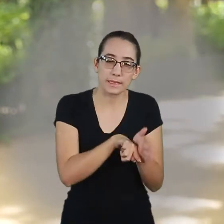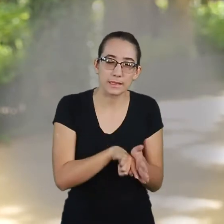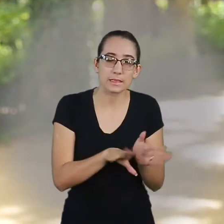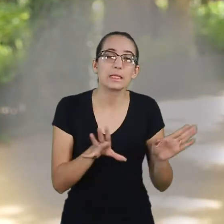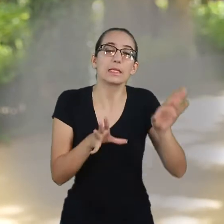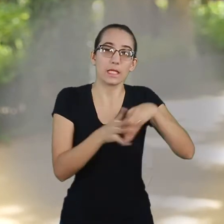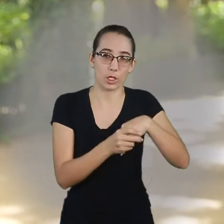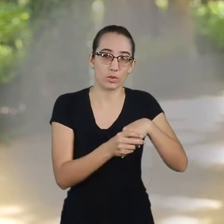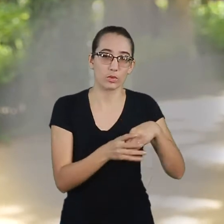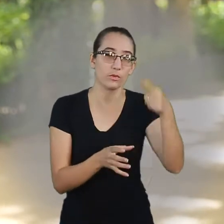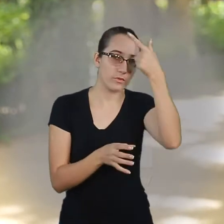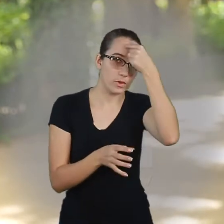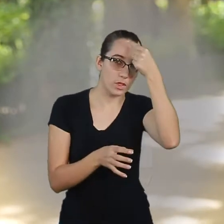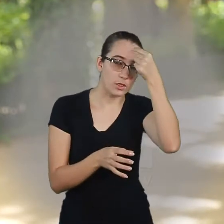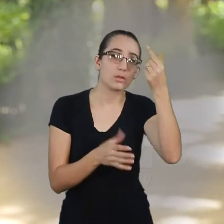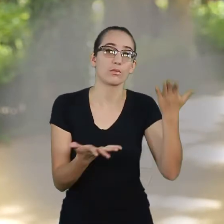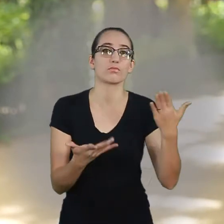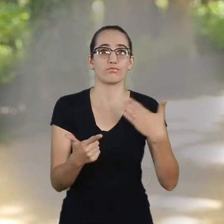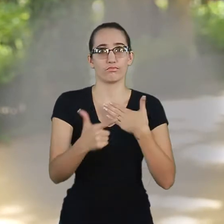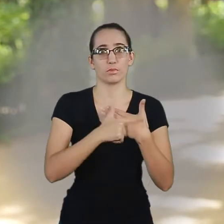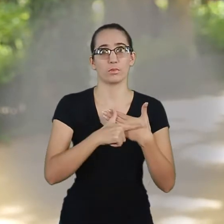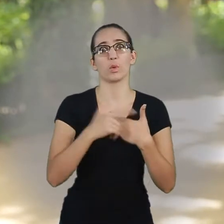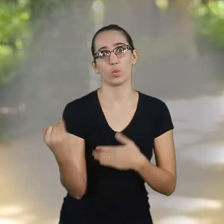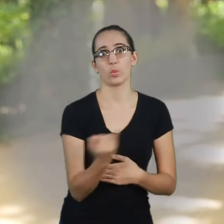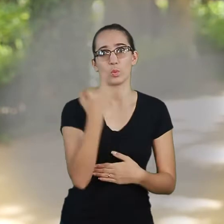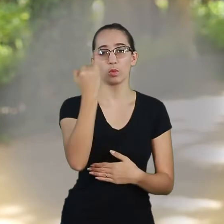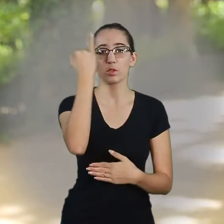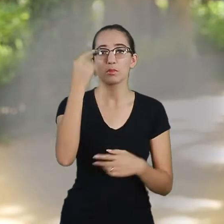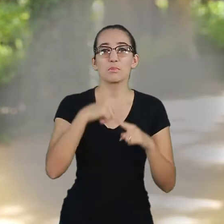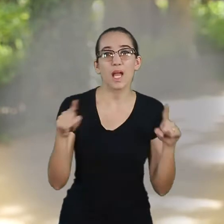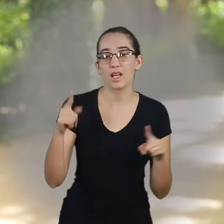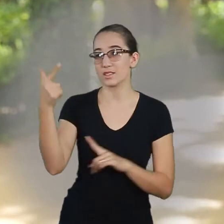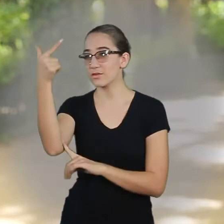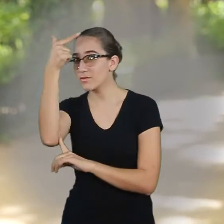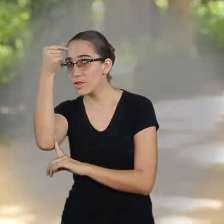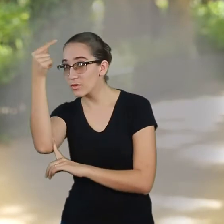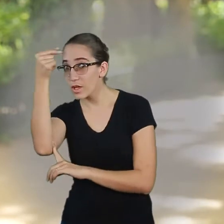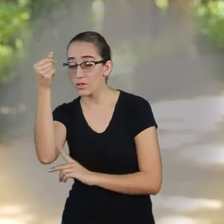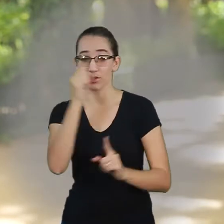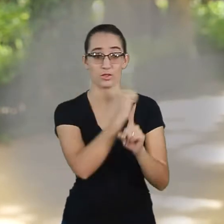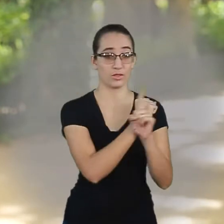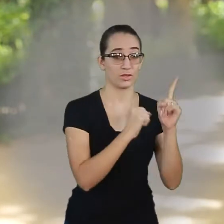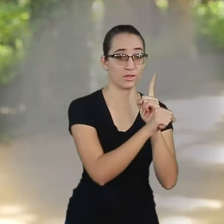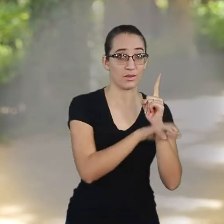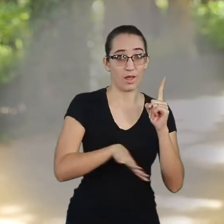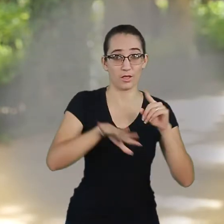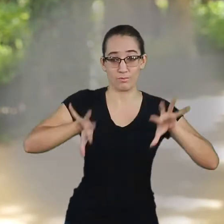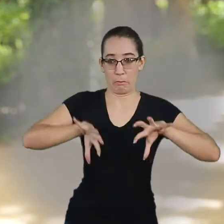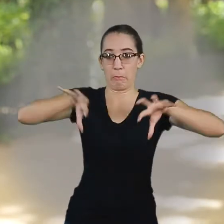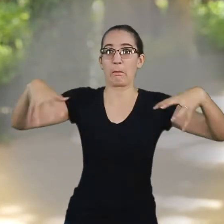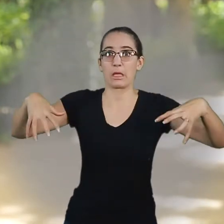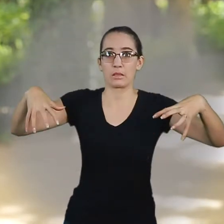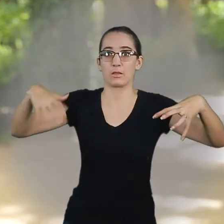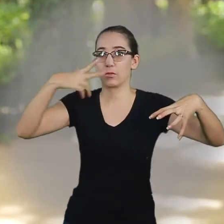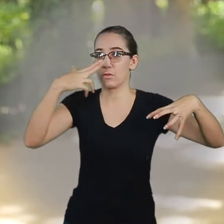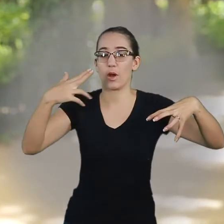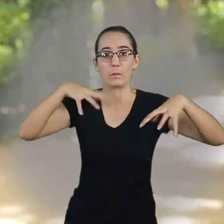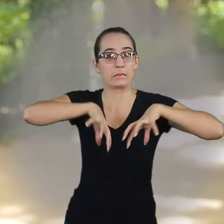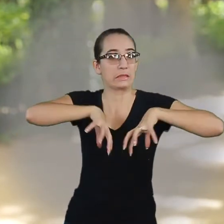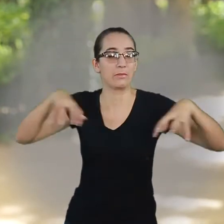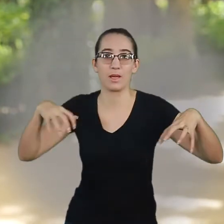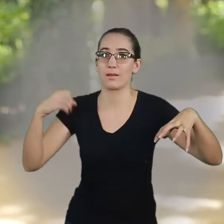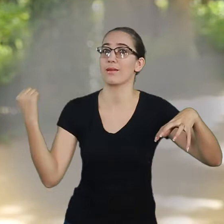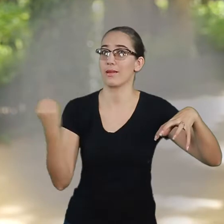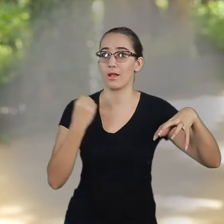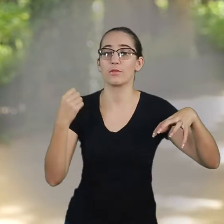que é um papel fundamental. Só que existe um abismo muito grande entre a universidade e a sociedade, então seria uma forma de